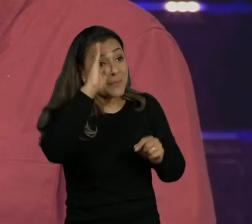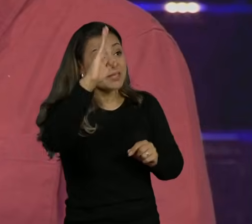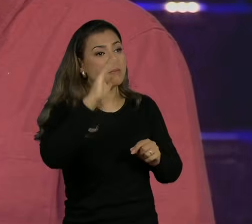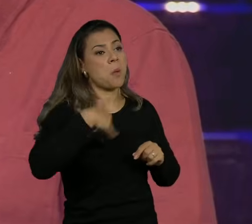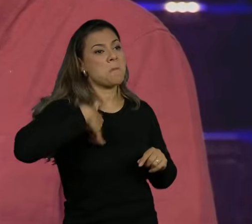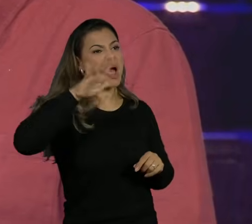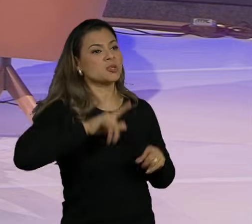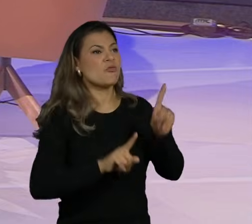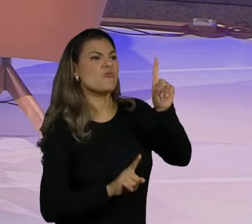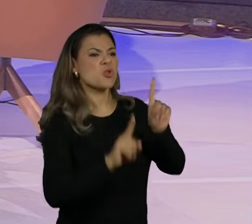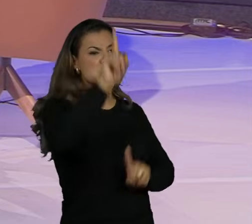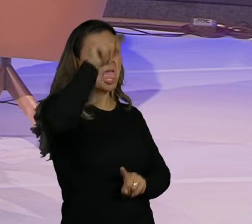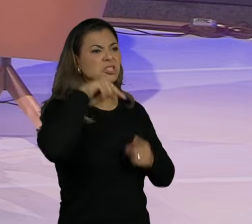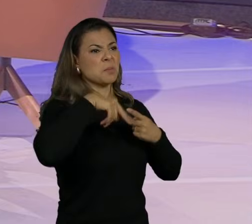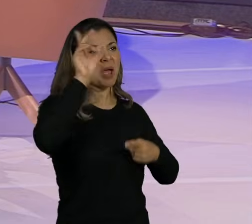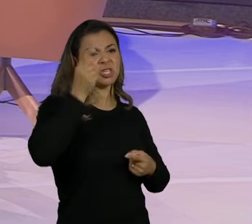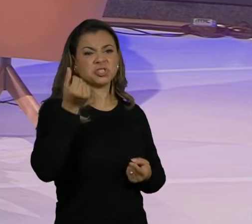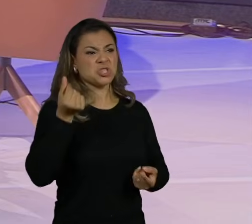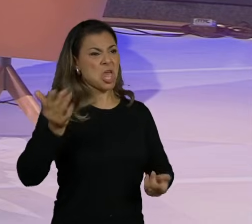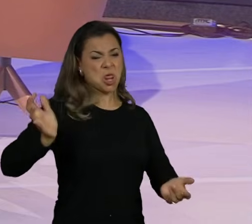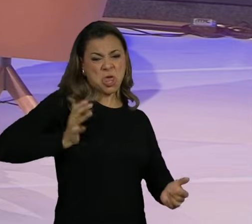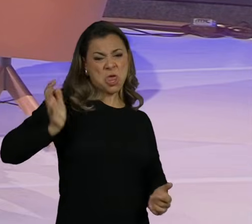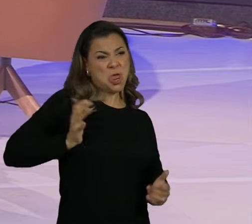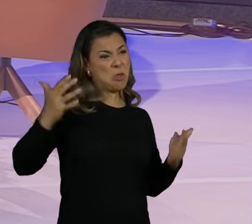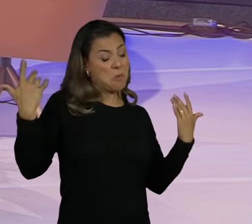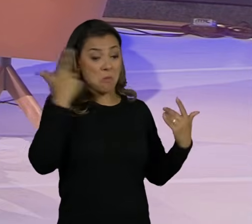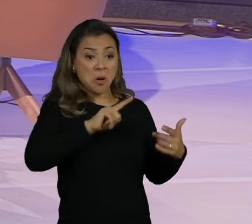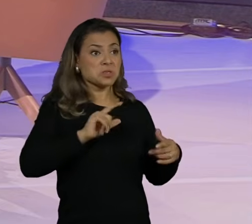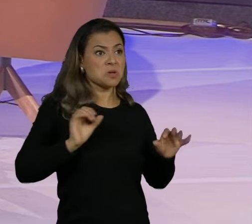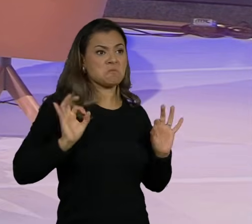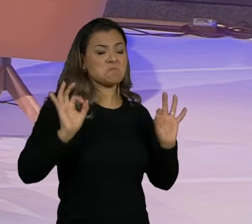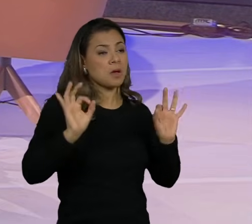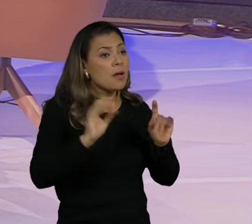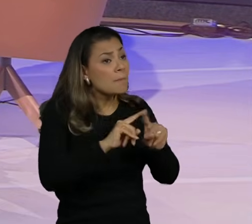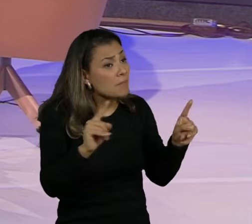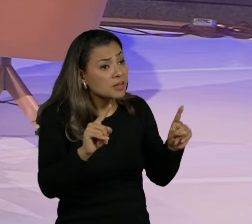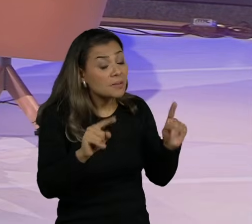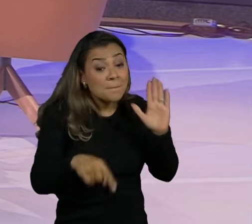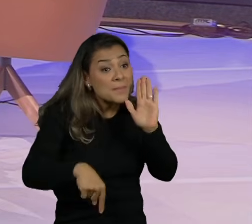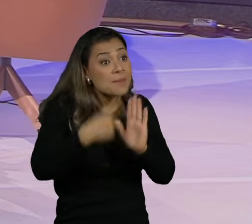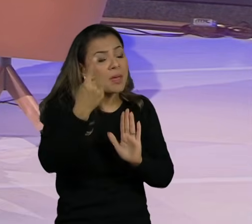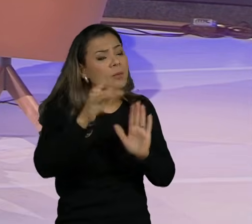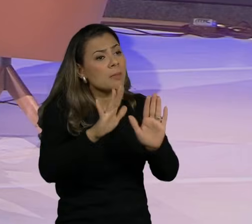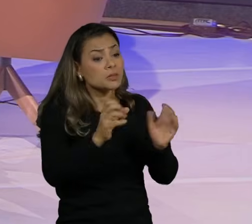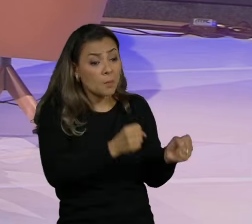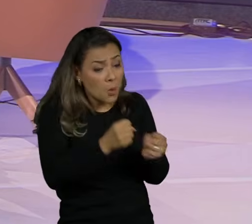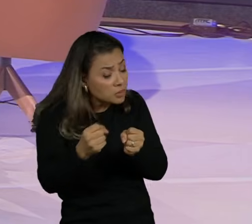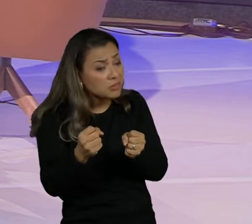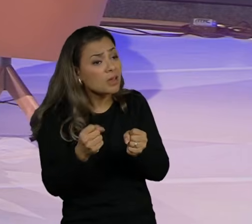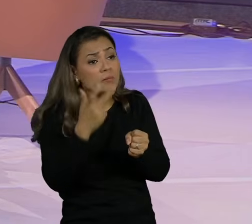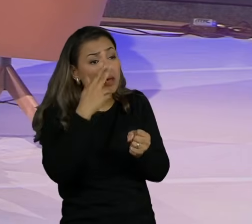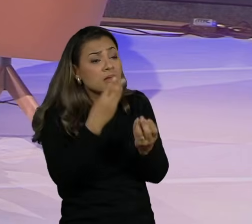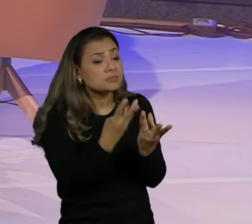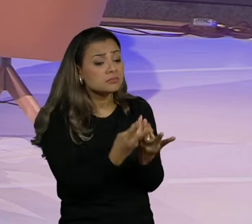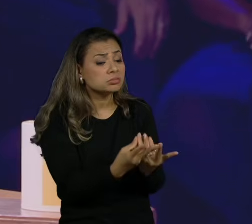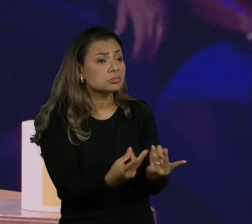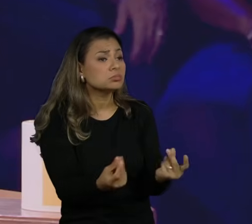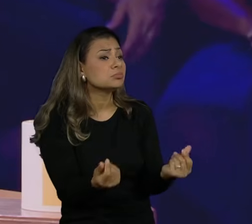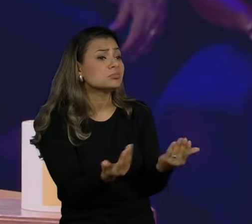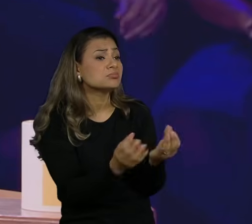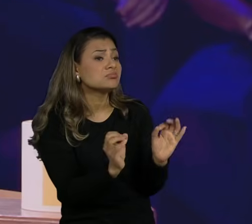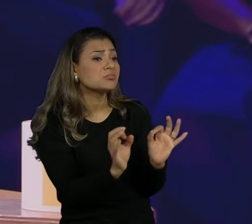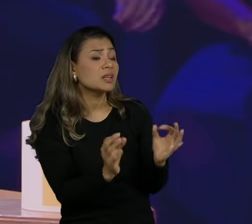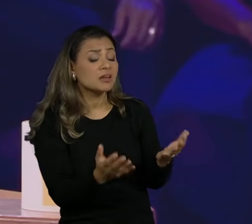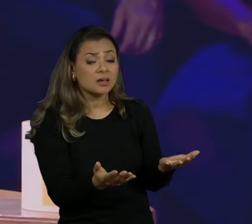foguete, não tem onde gastar o dinheiro, mas que de repente pega um poder imenso e vai ramificando e as